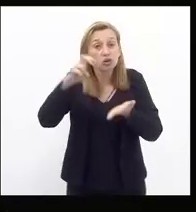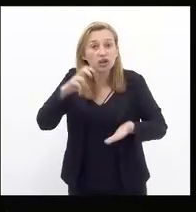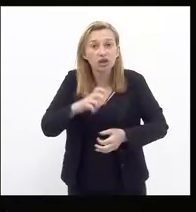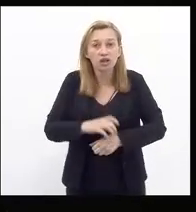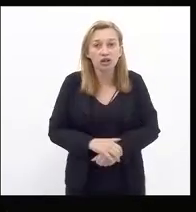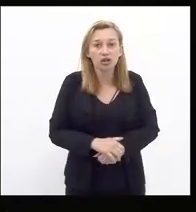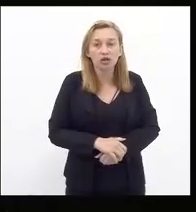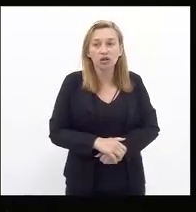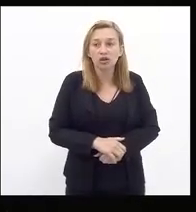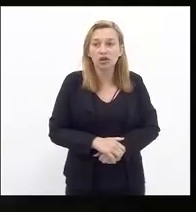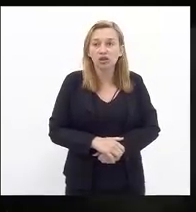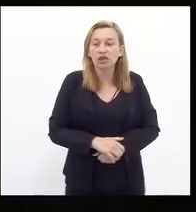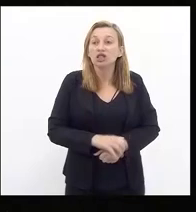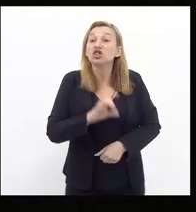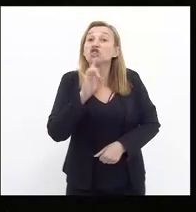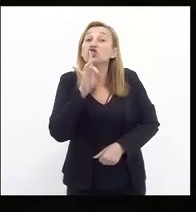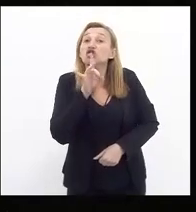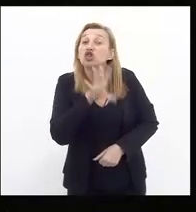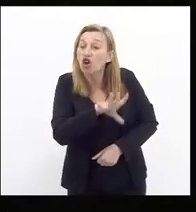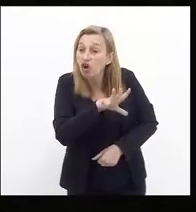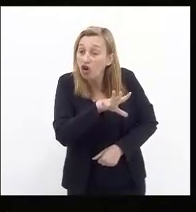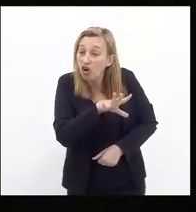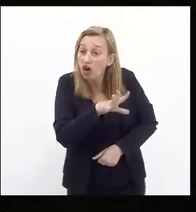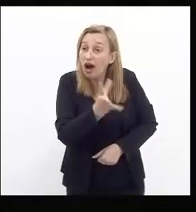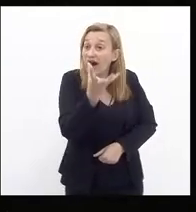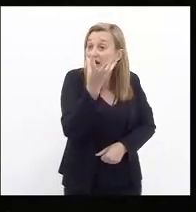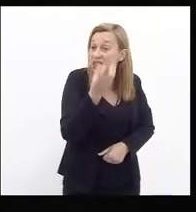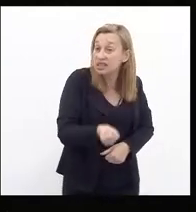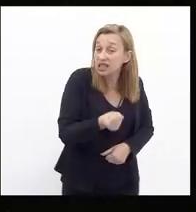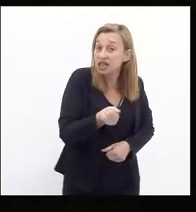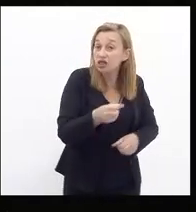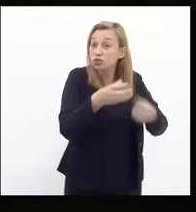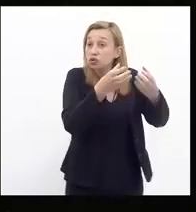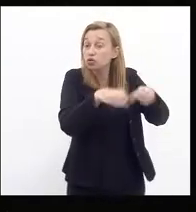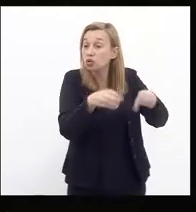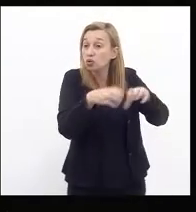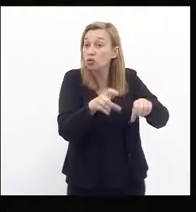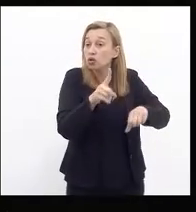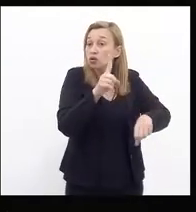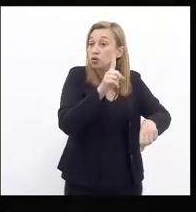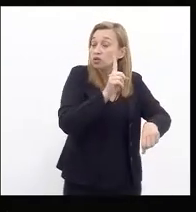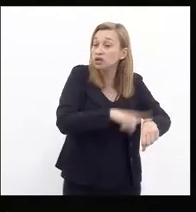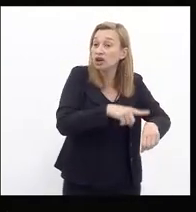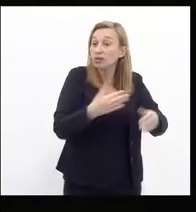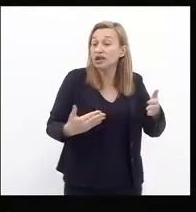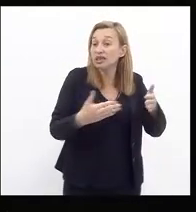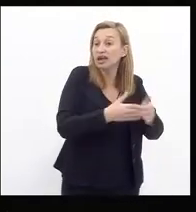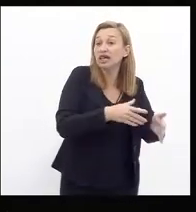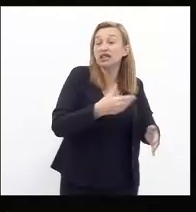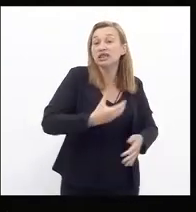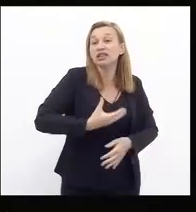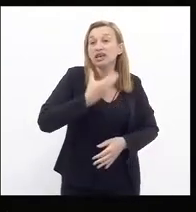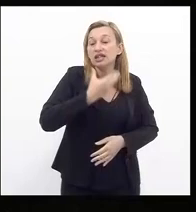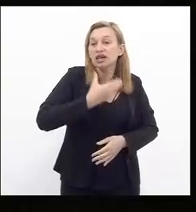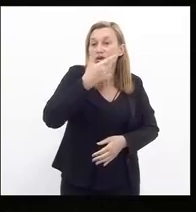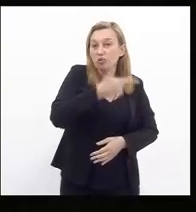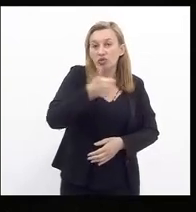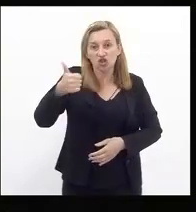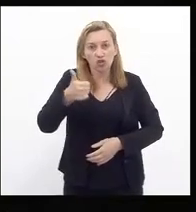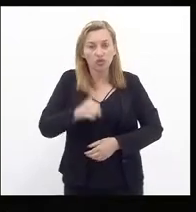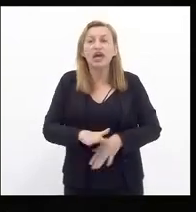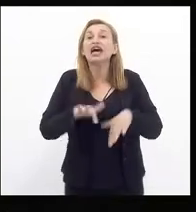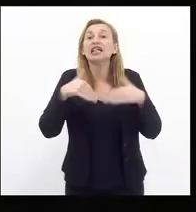foi aqui si só seria aceita os concursos com validadas até dezembro de 2021